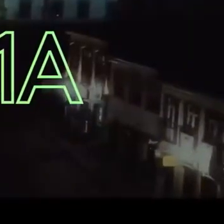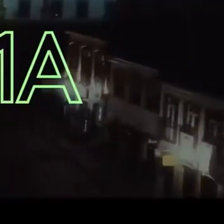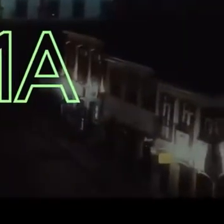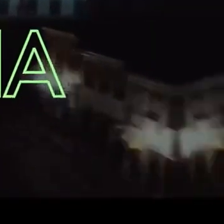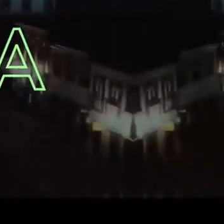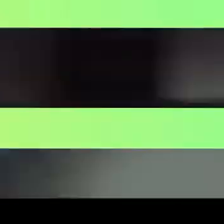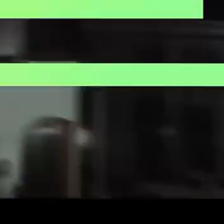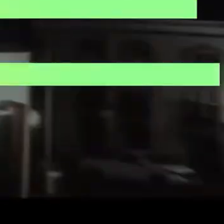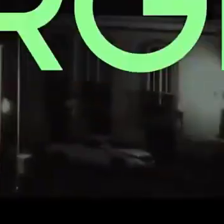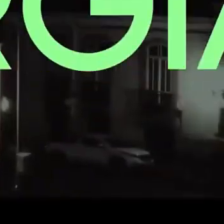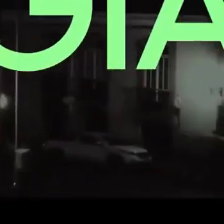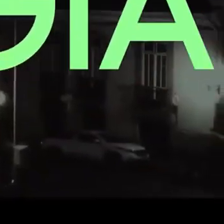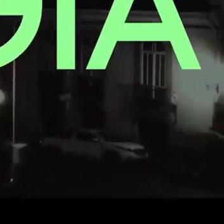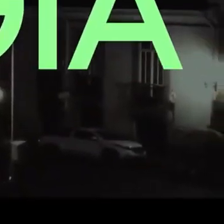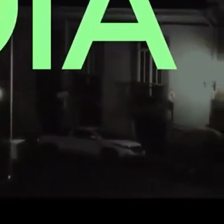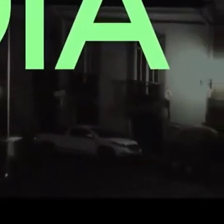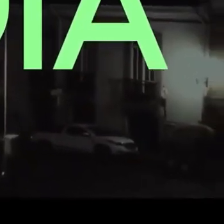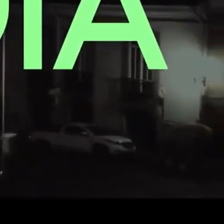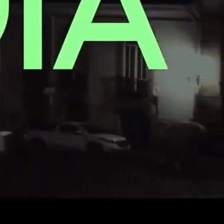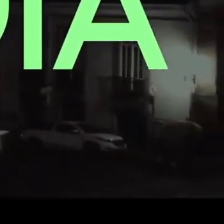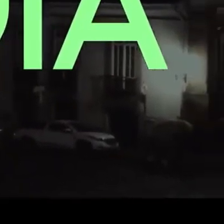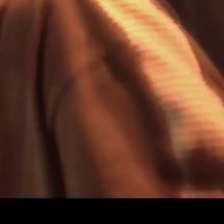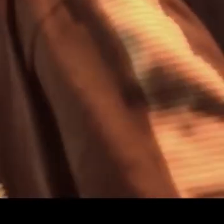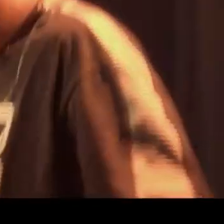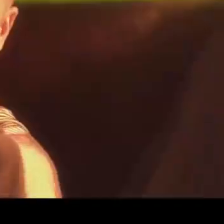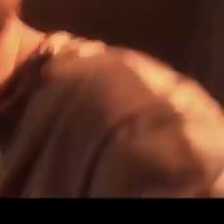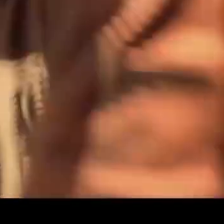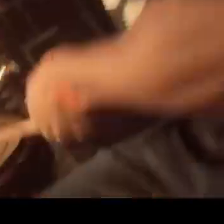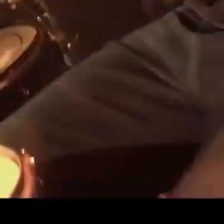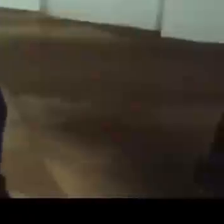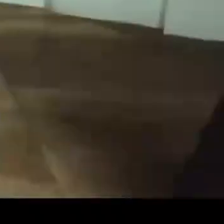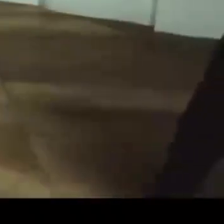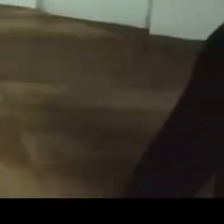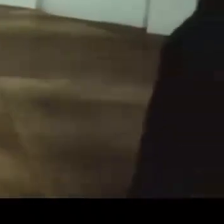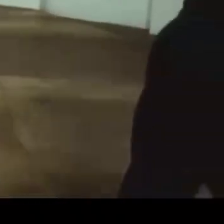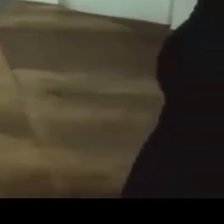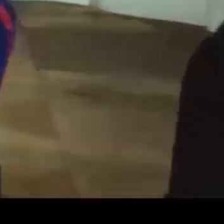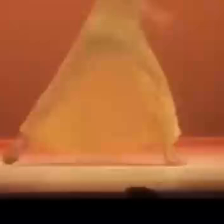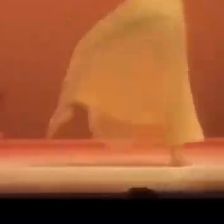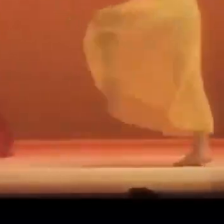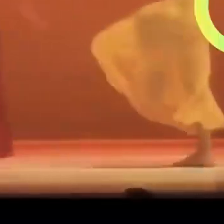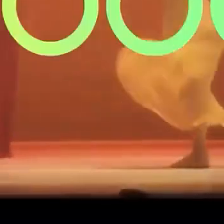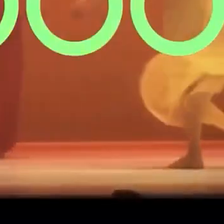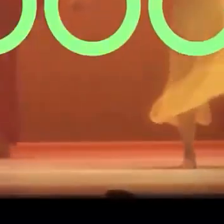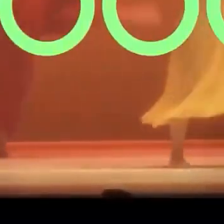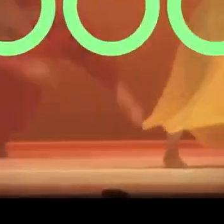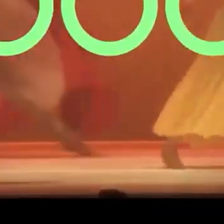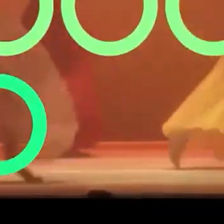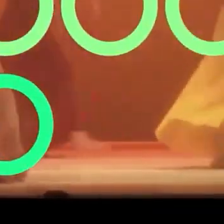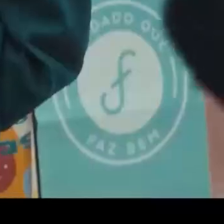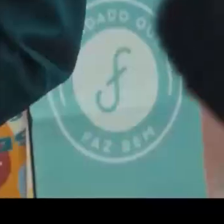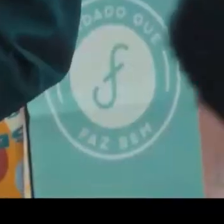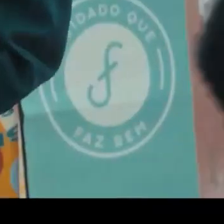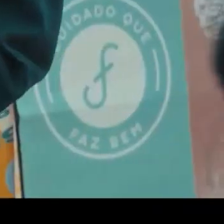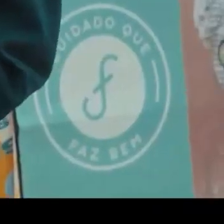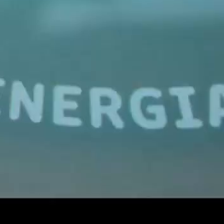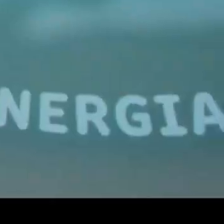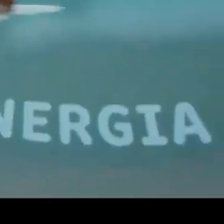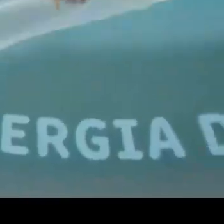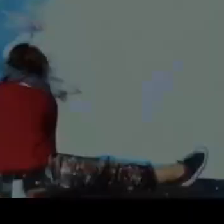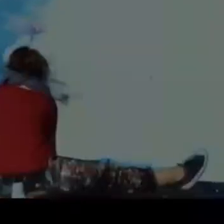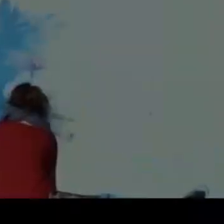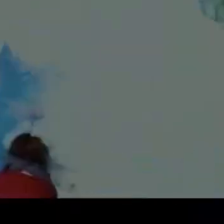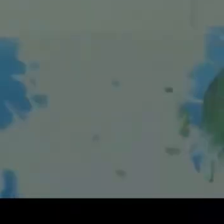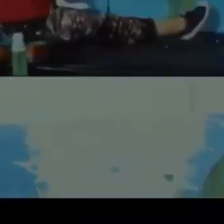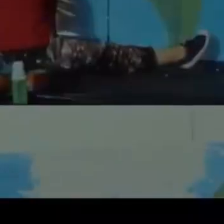em praças, apresentações musicais, desfiles, festivais e diversos outros eventos culturais. Energia que